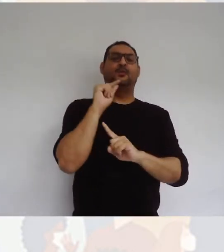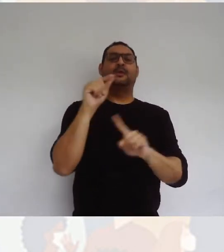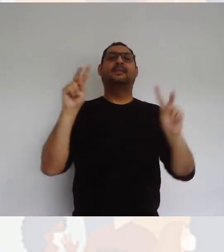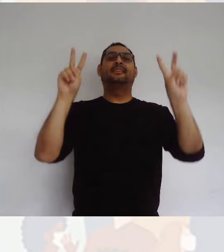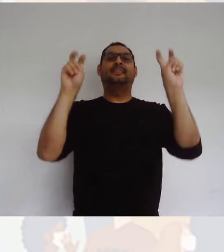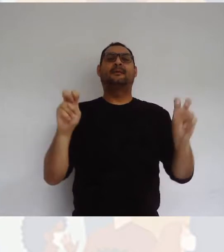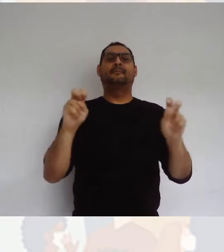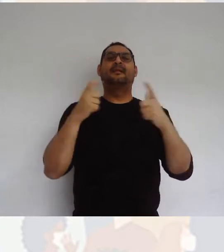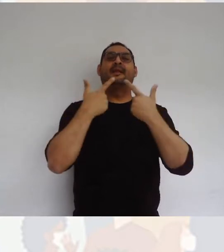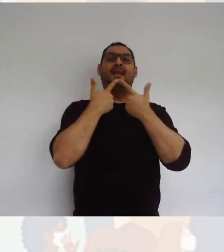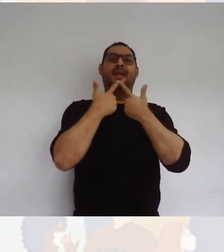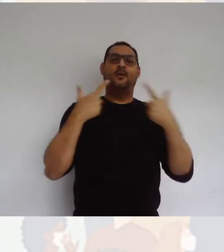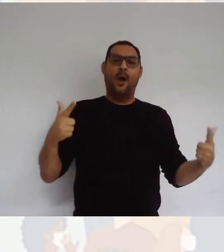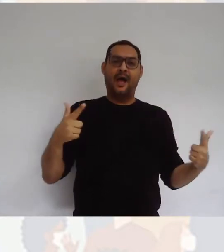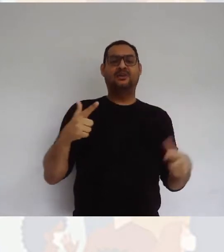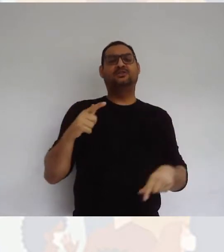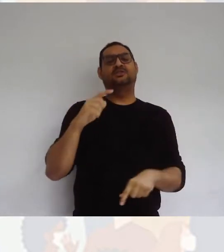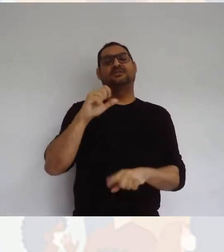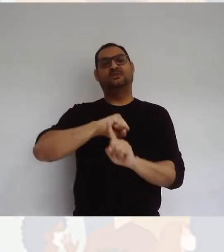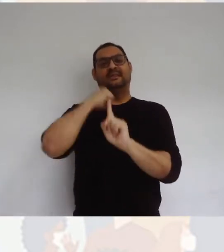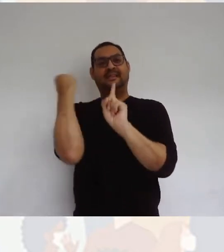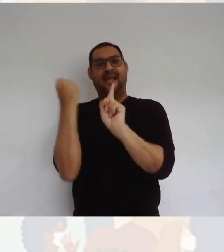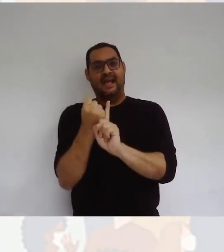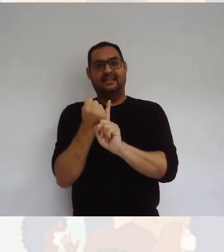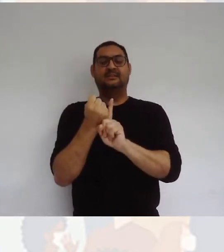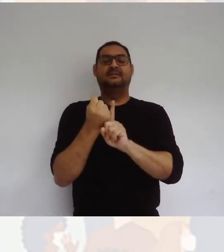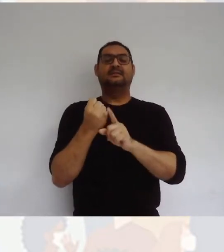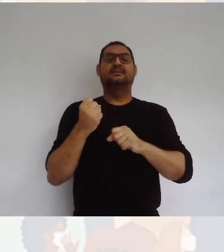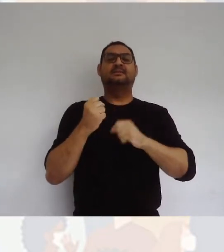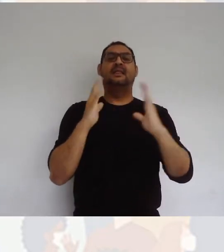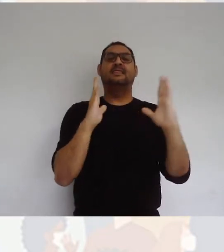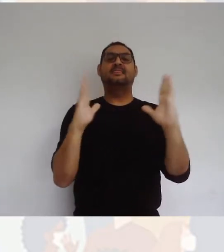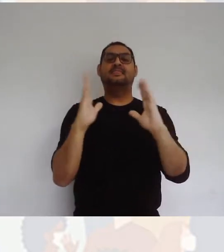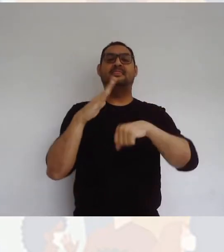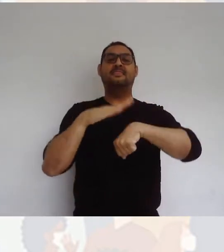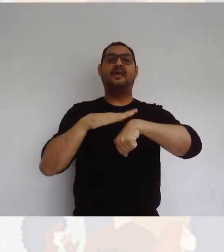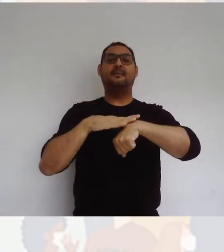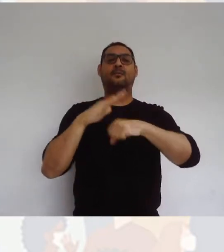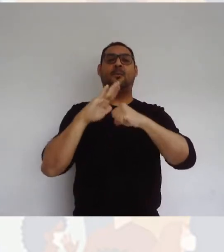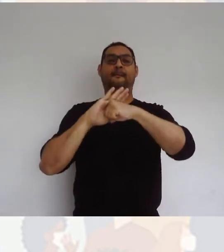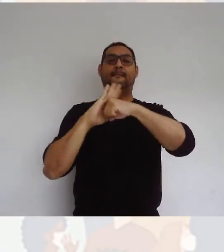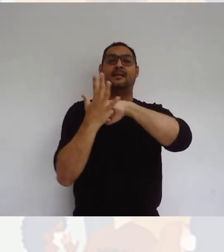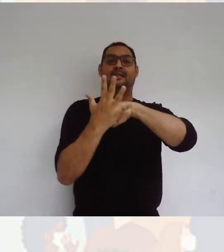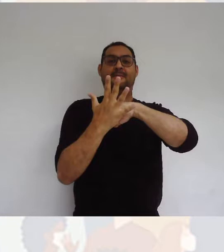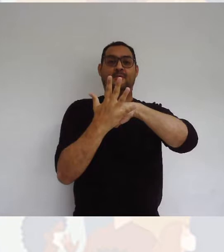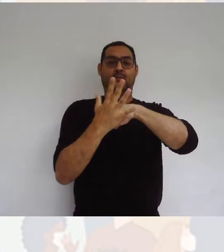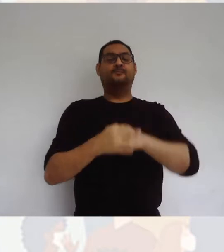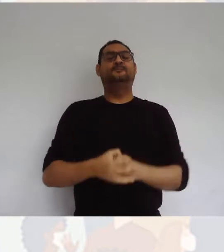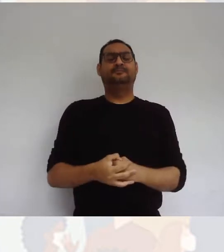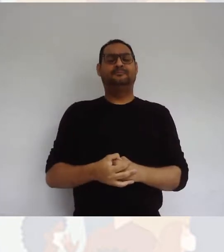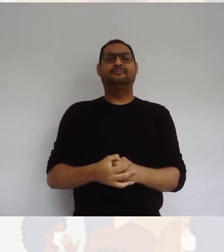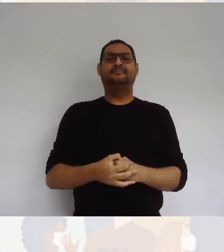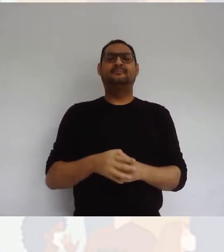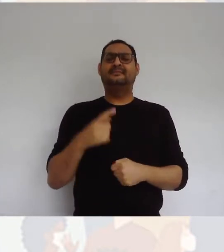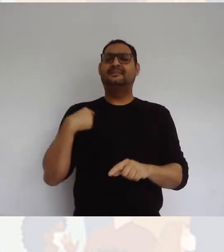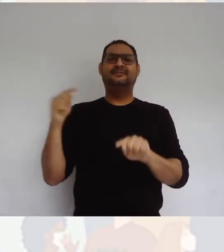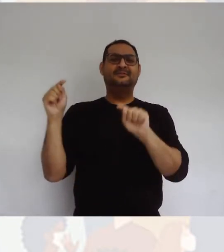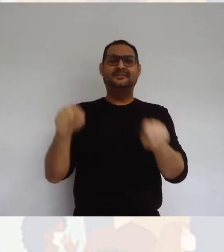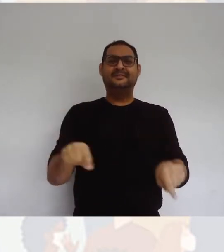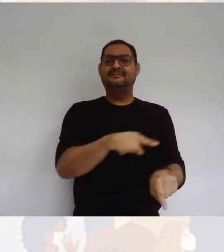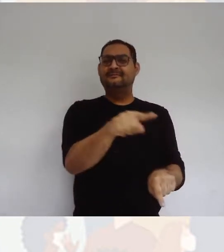linguagem e sociedade em tempos pandêmicos. Muito bom sentir o calor de vocês, sentir